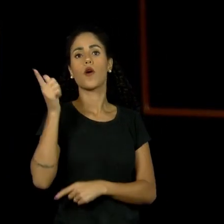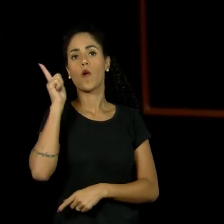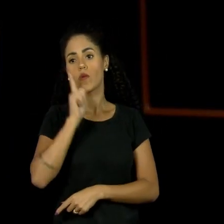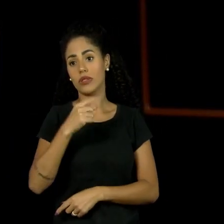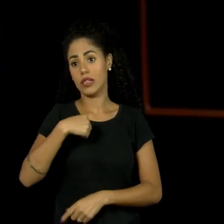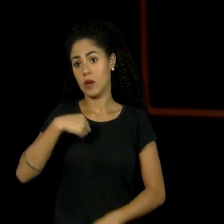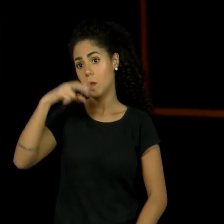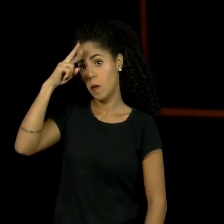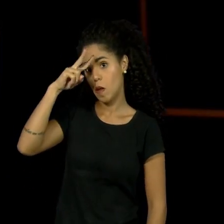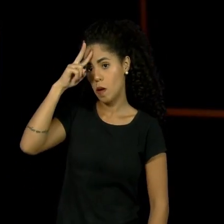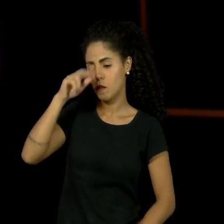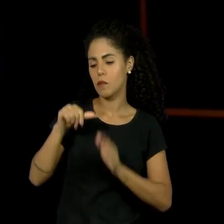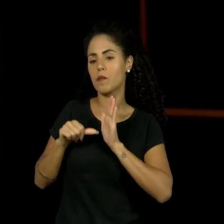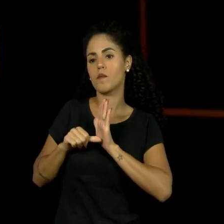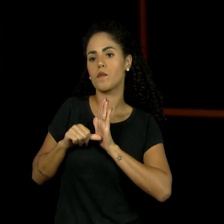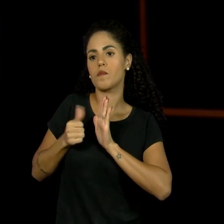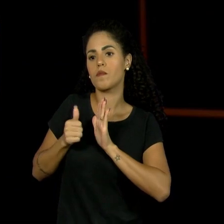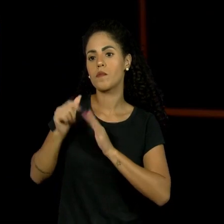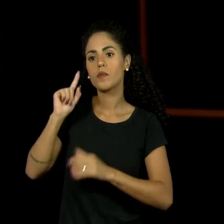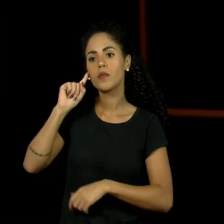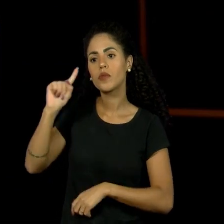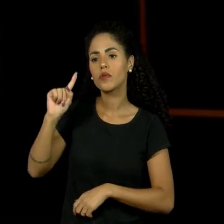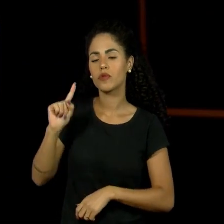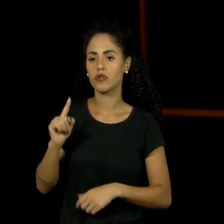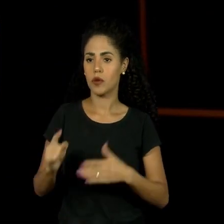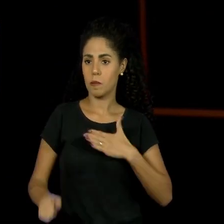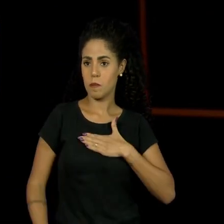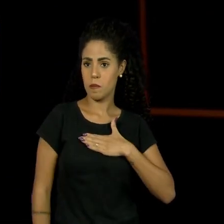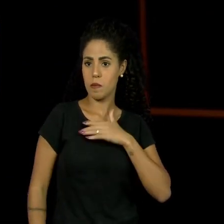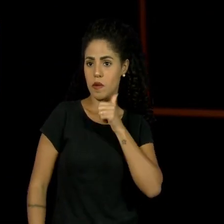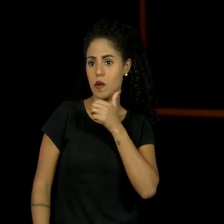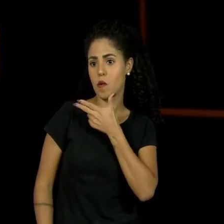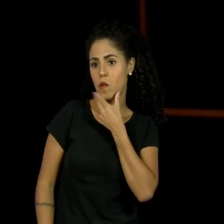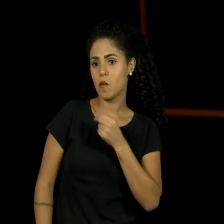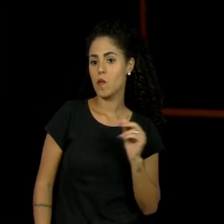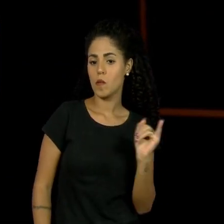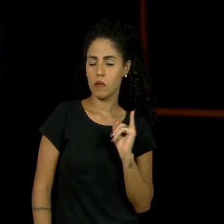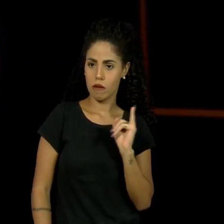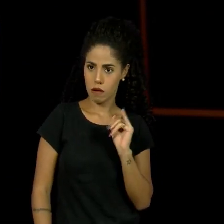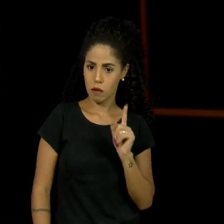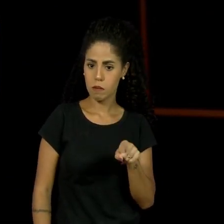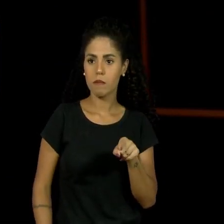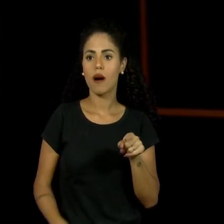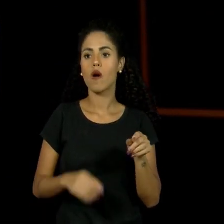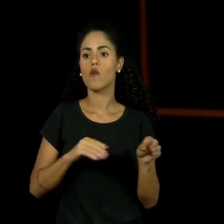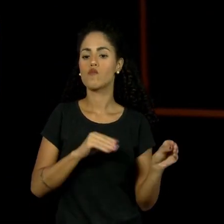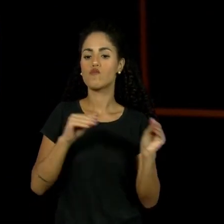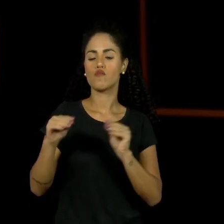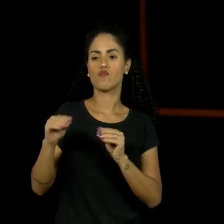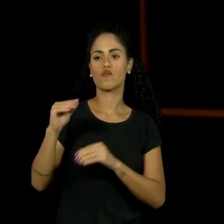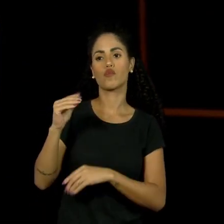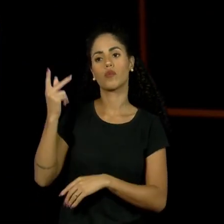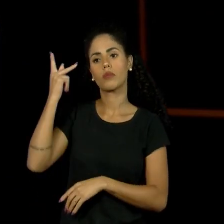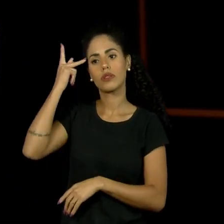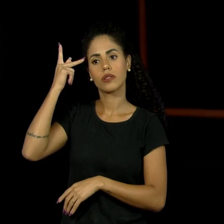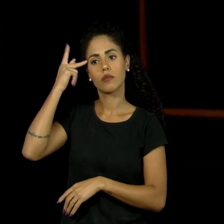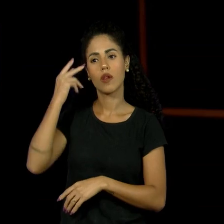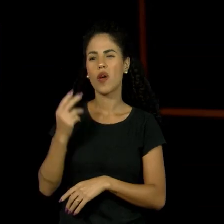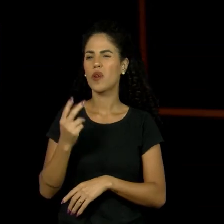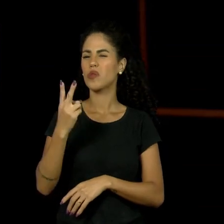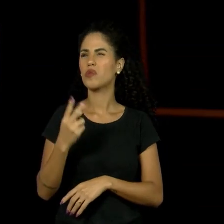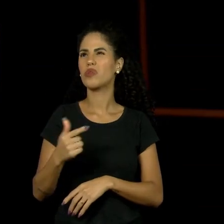lembro que o primeiro dia que o Sérgio, né, meu irmão, chegou em São Paulo, tipo